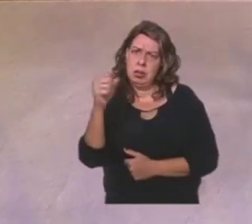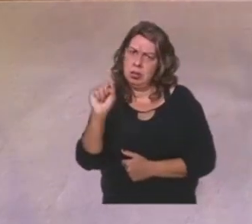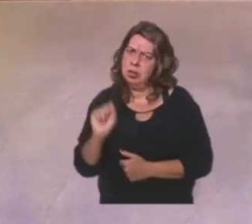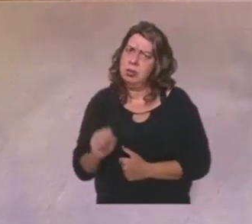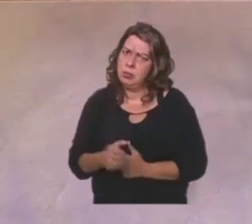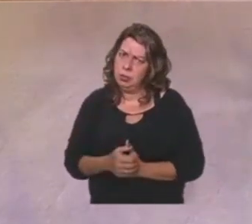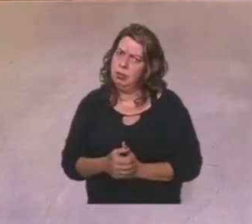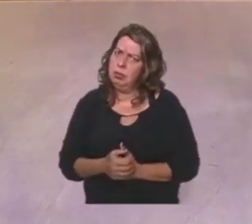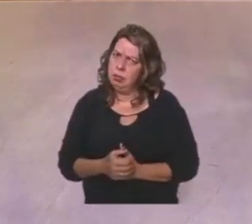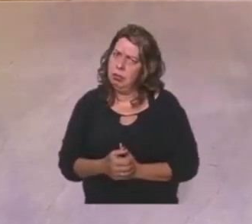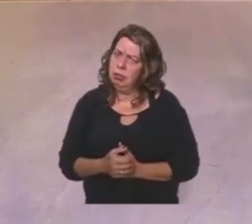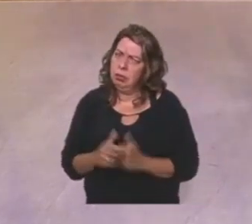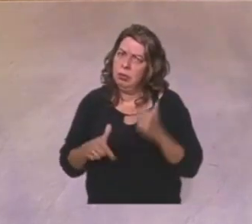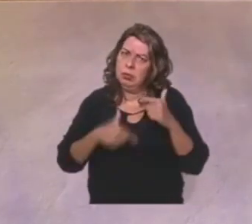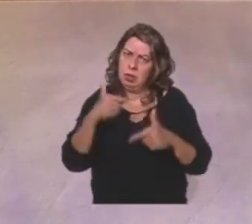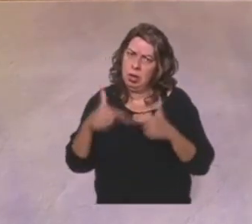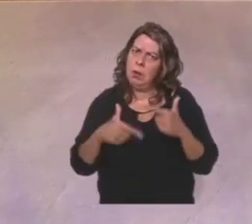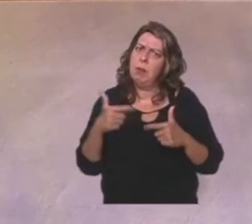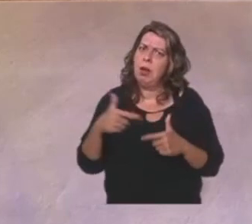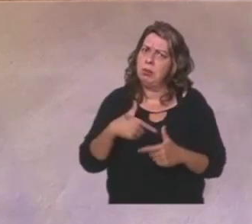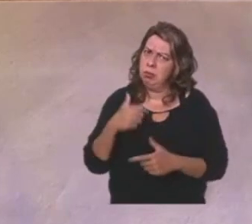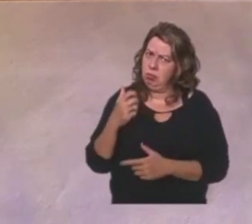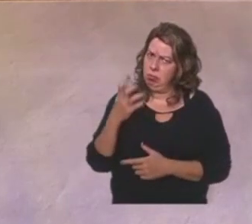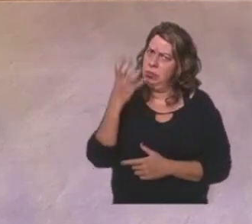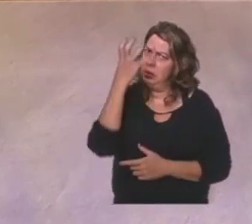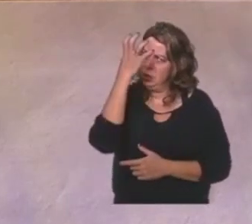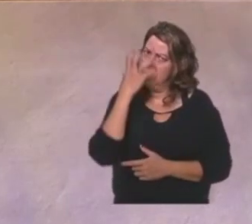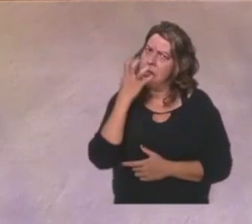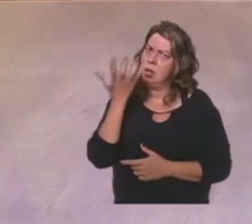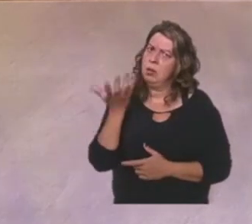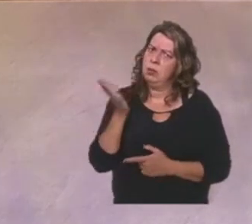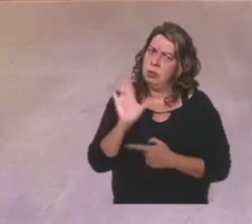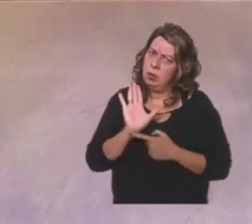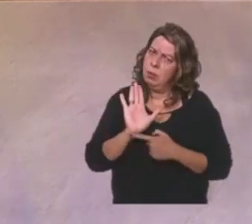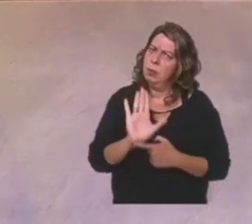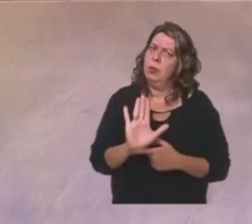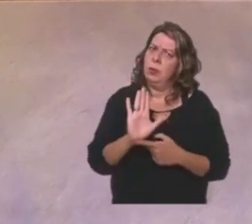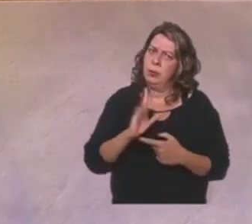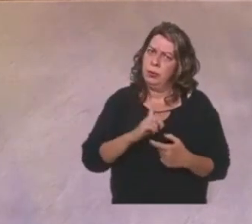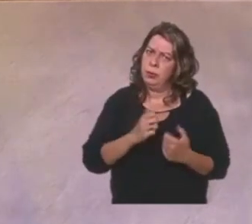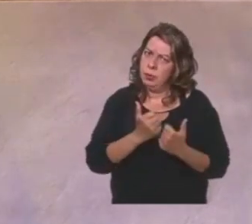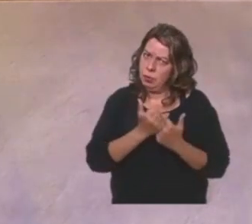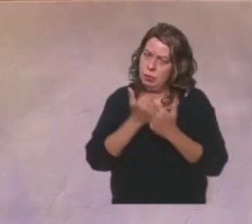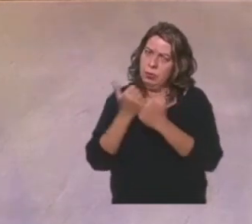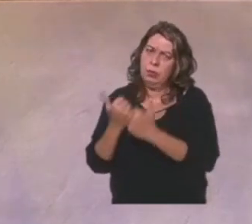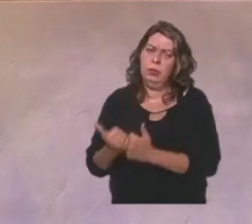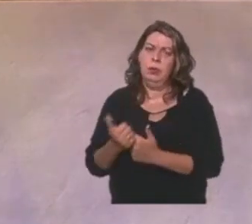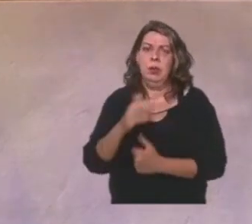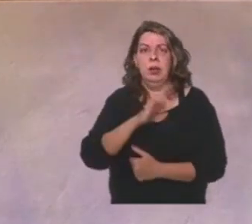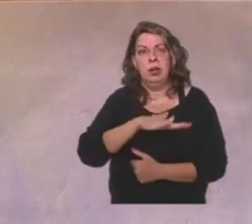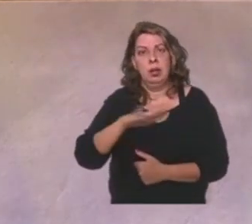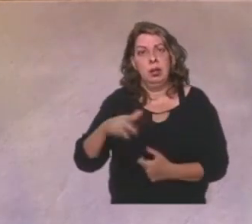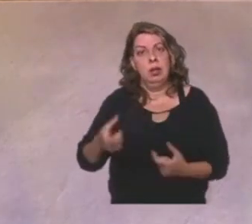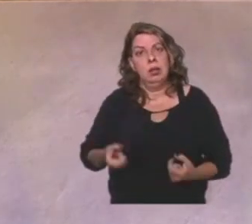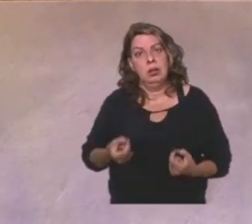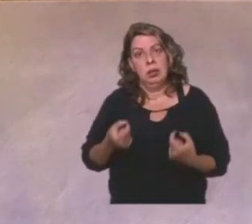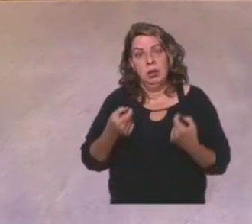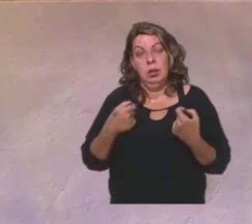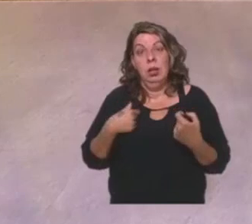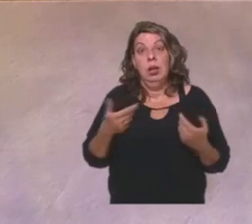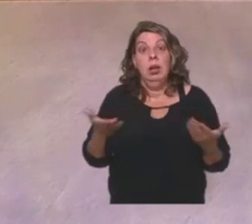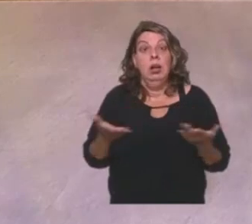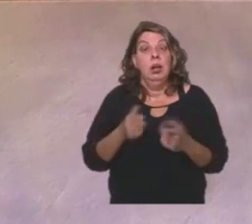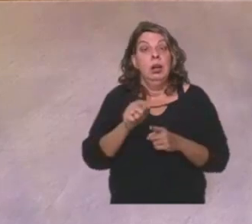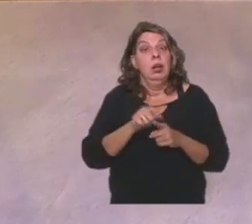tão sério, né? O GAC é o Grupo de Apoio à Criança com Câncer. E nós estamos aí no setembro, né? O